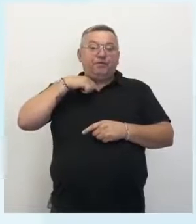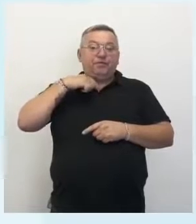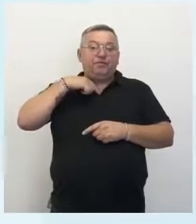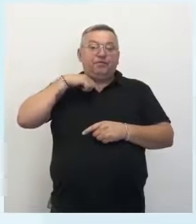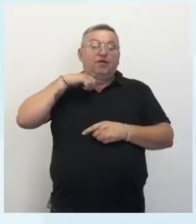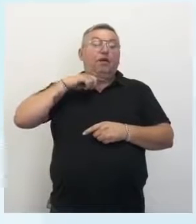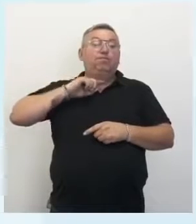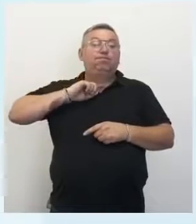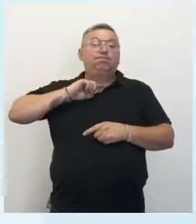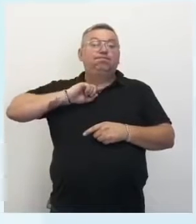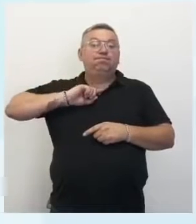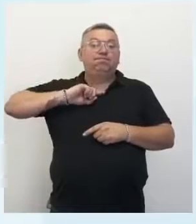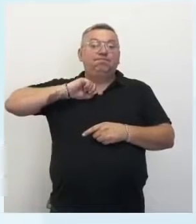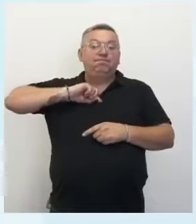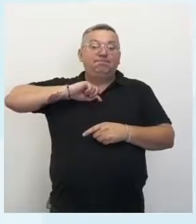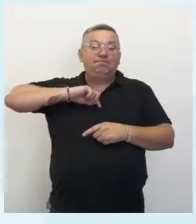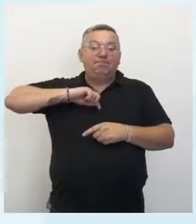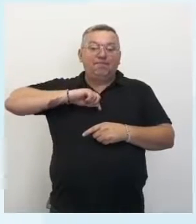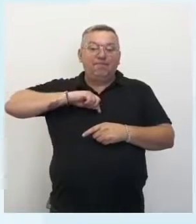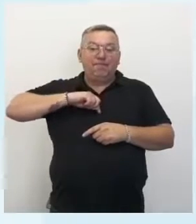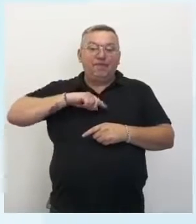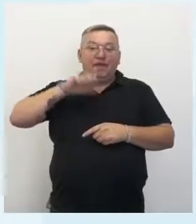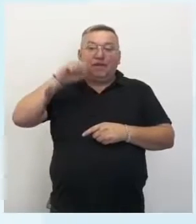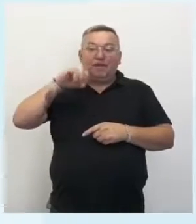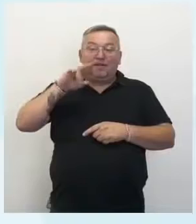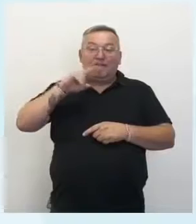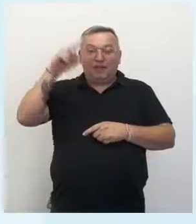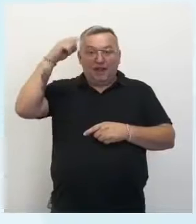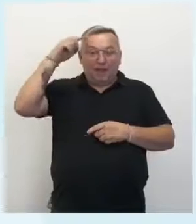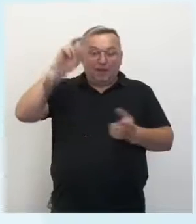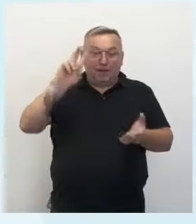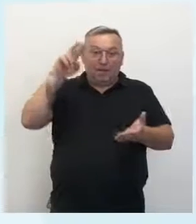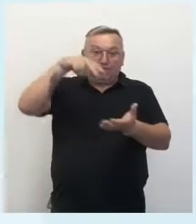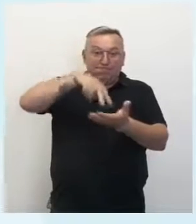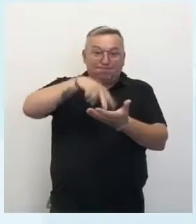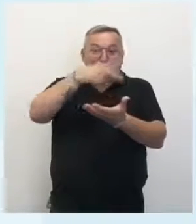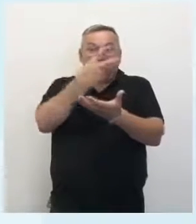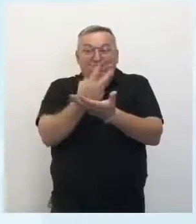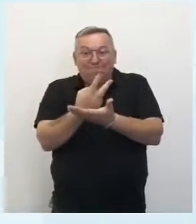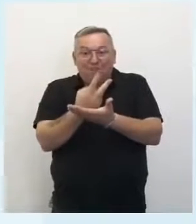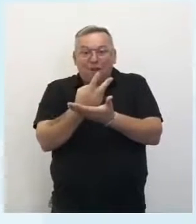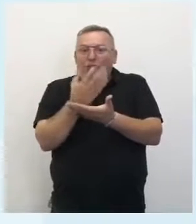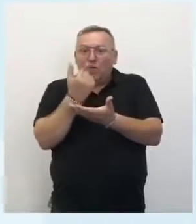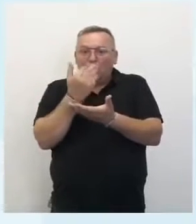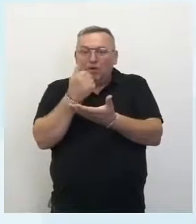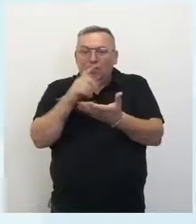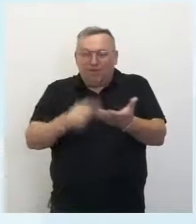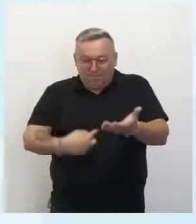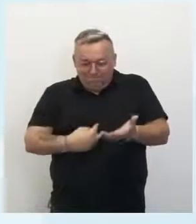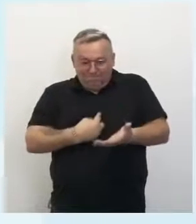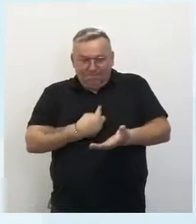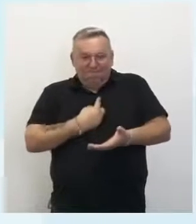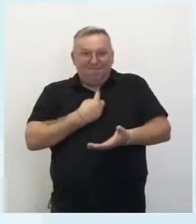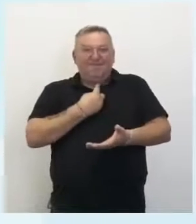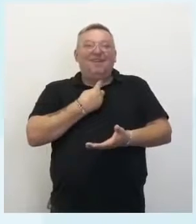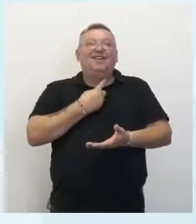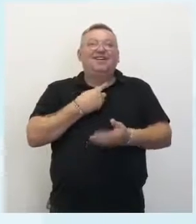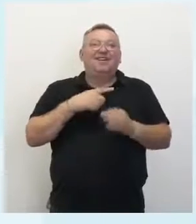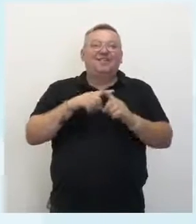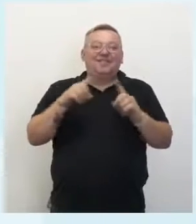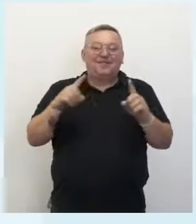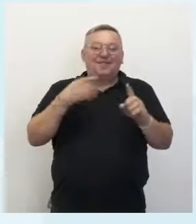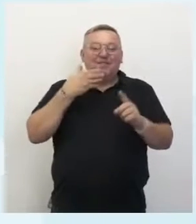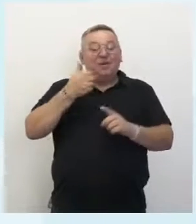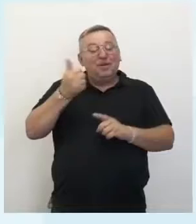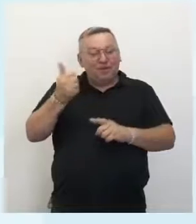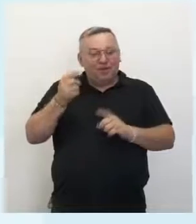Tá? Teoricamente, se você plantar bananeira e comer, a comida ainda vai para o estômago. Eu prefiro não correr esse risco, tá? Mas